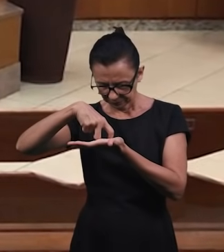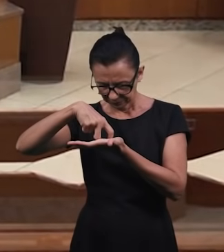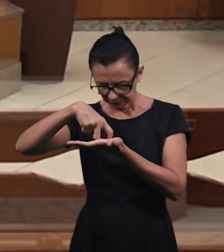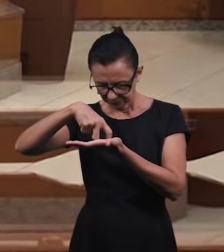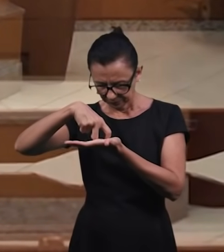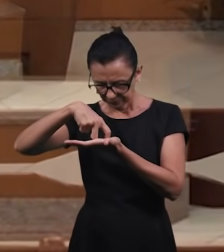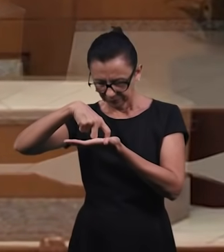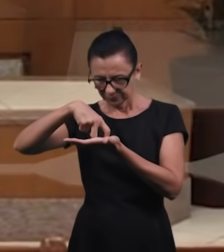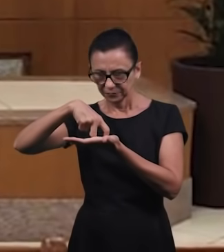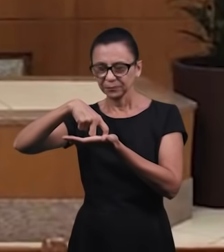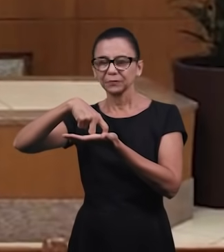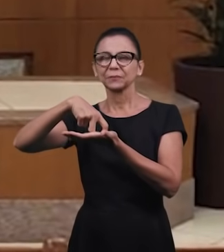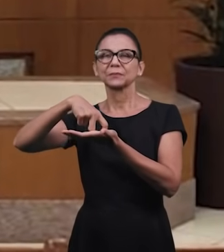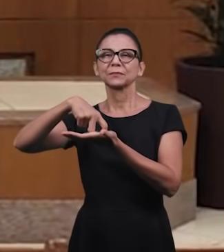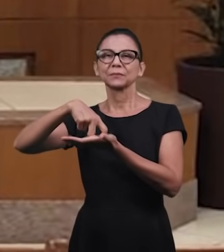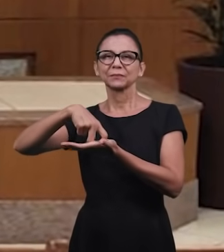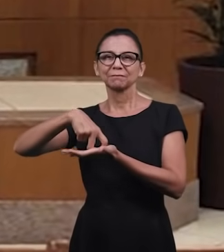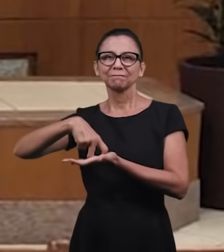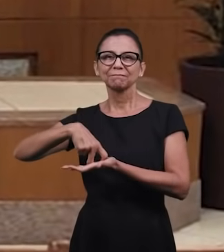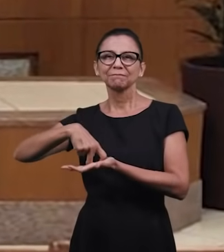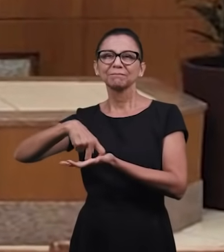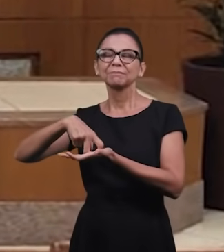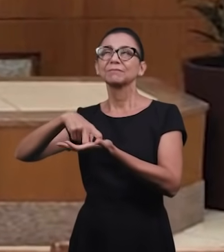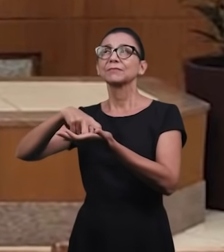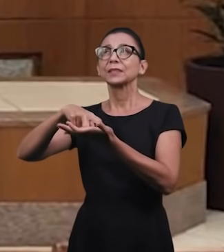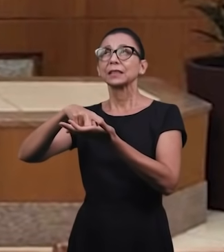diante de Ti,